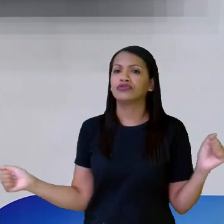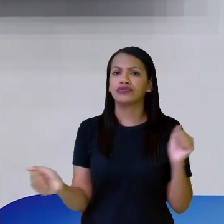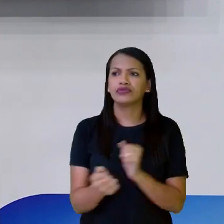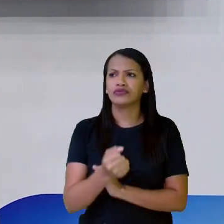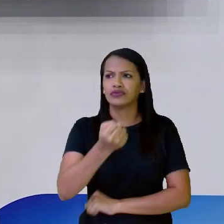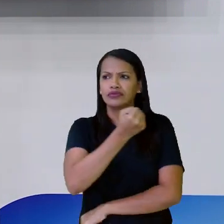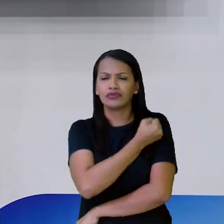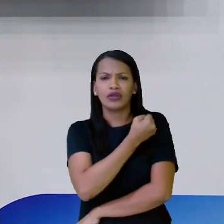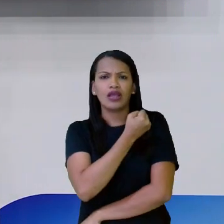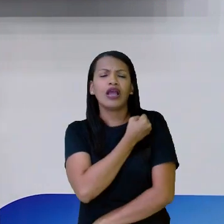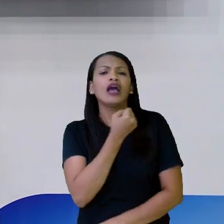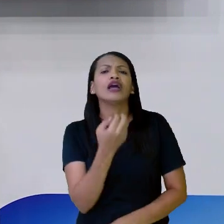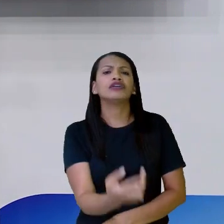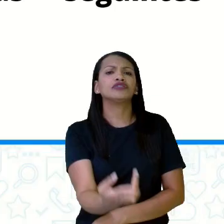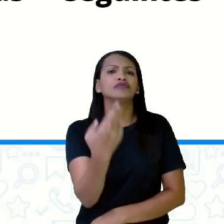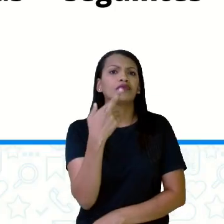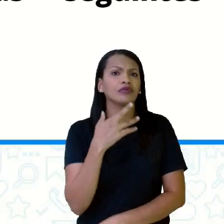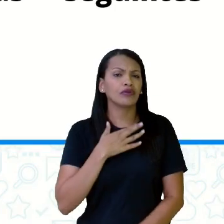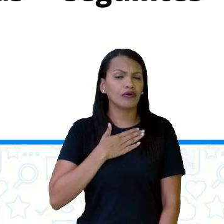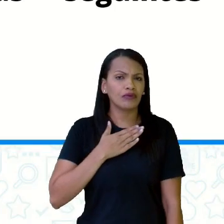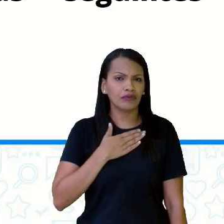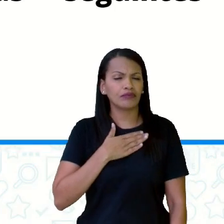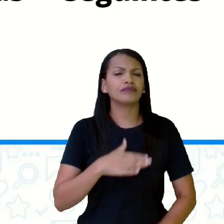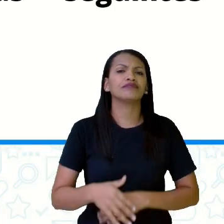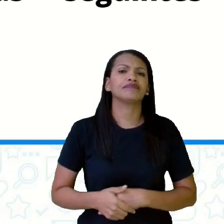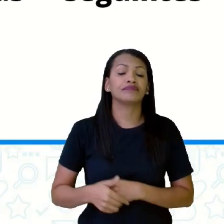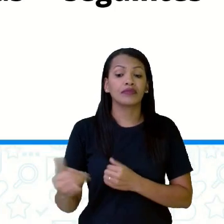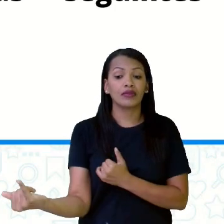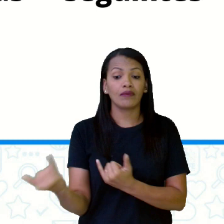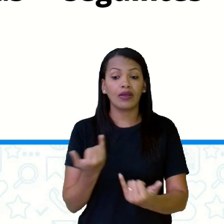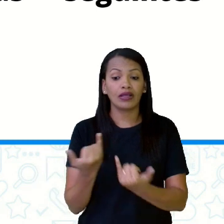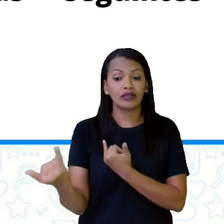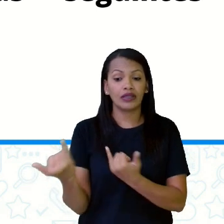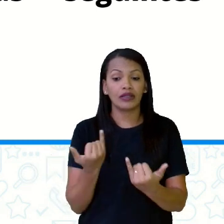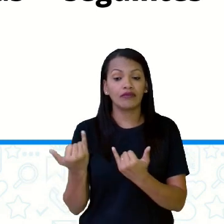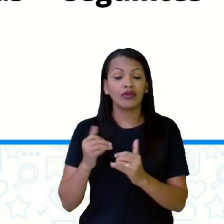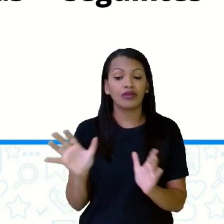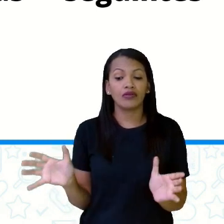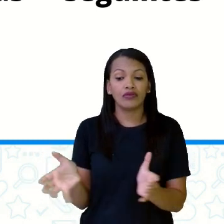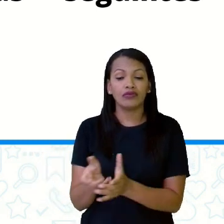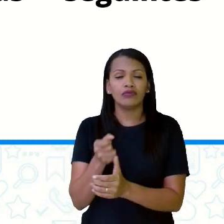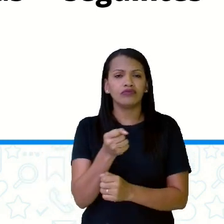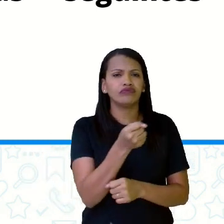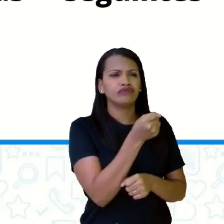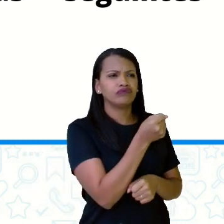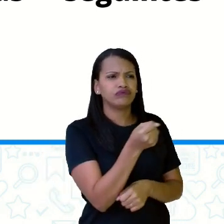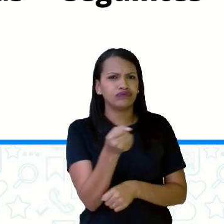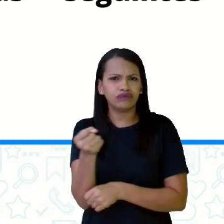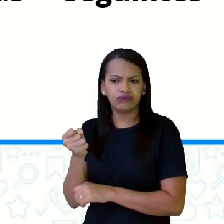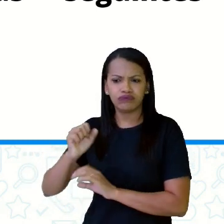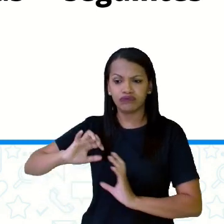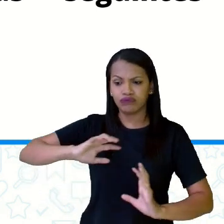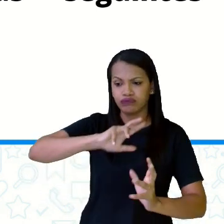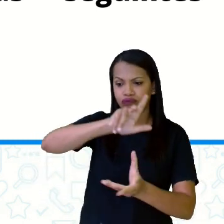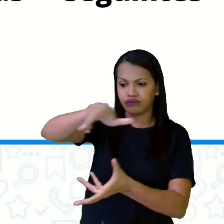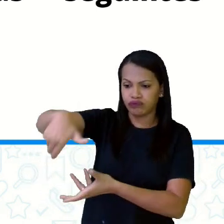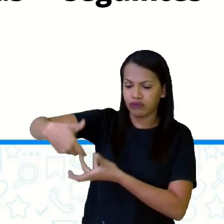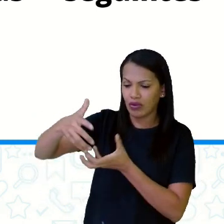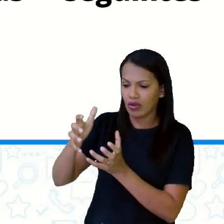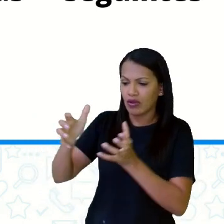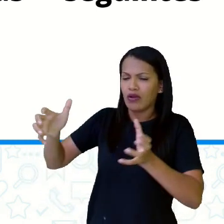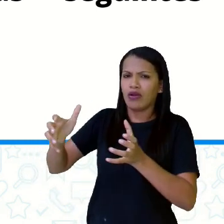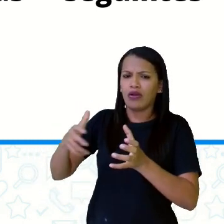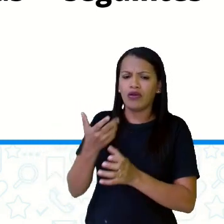vocês respondam comigo. A partir das informações sobre o bloco carnavalesco, considerado o maior do mundo, que